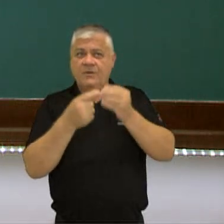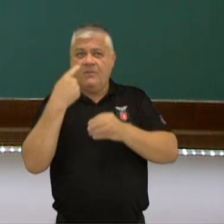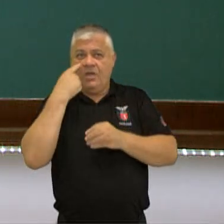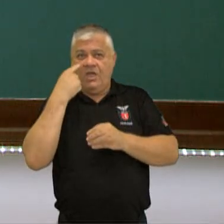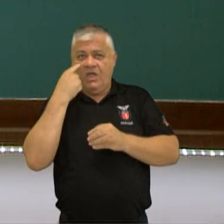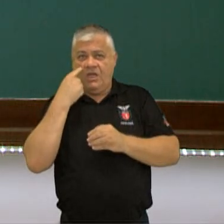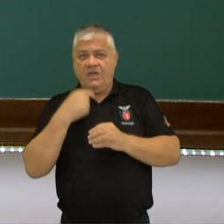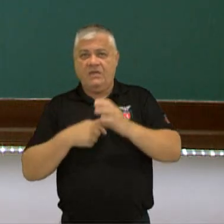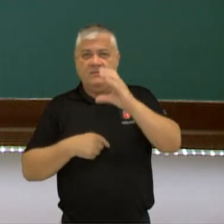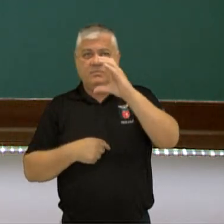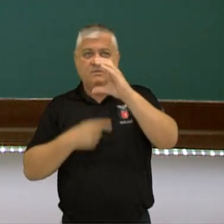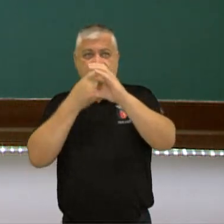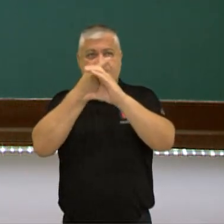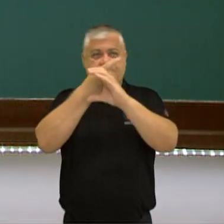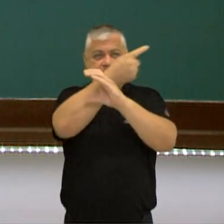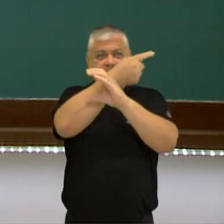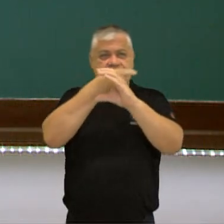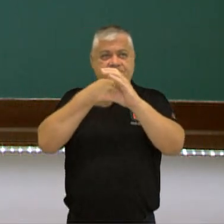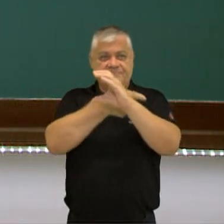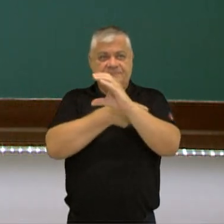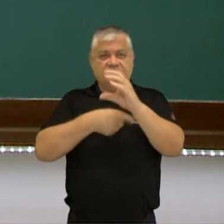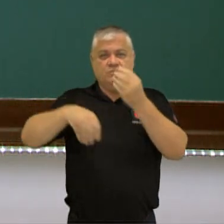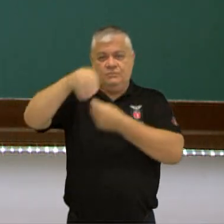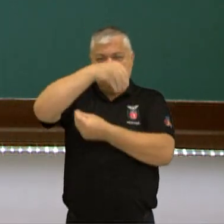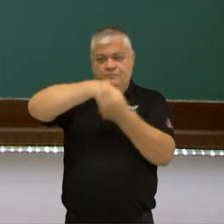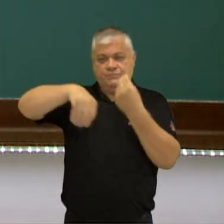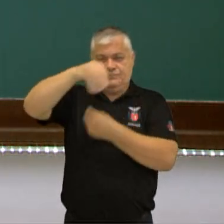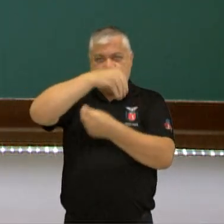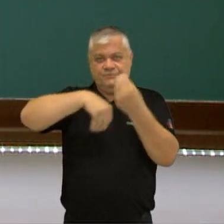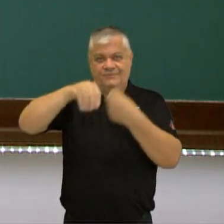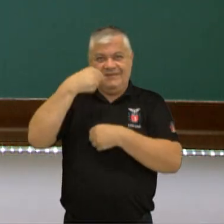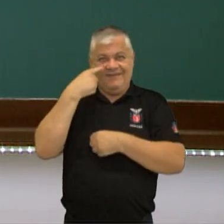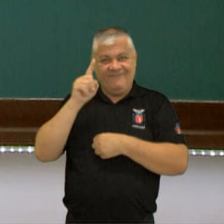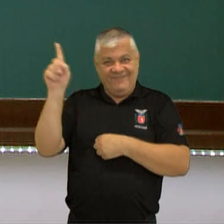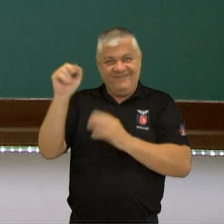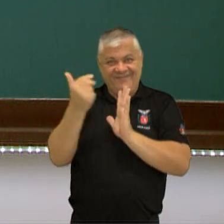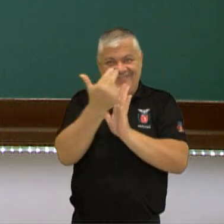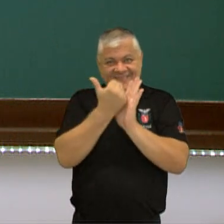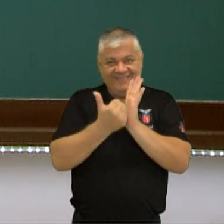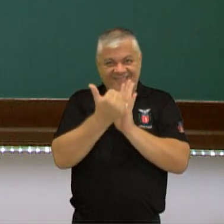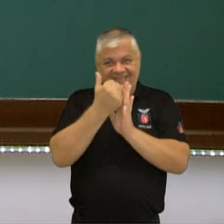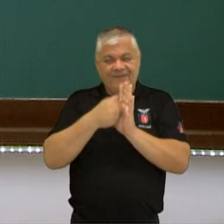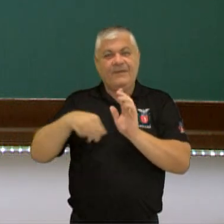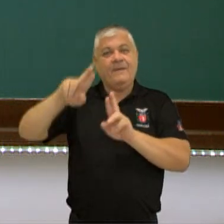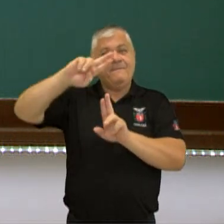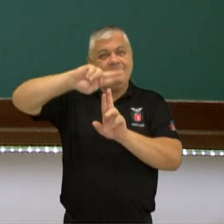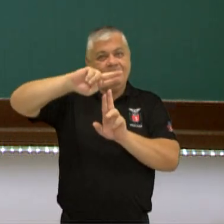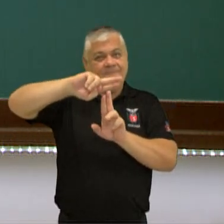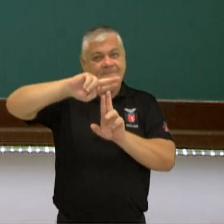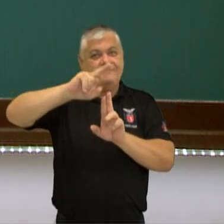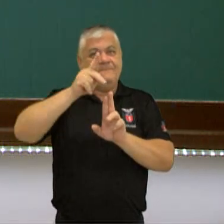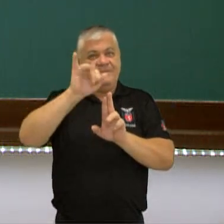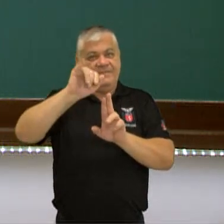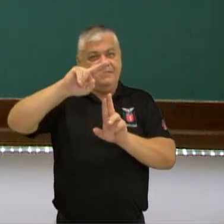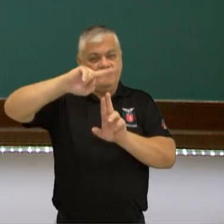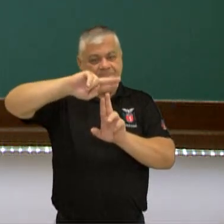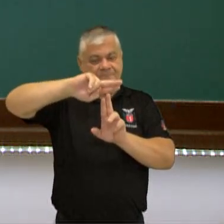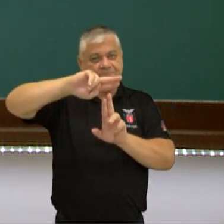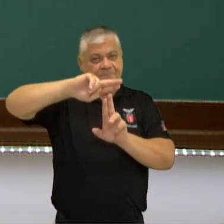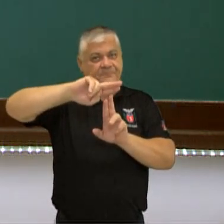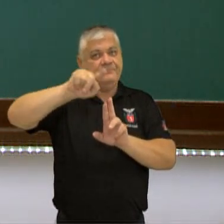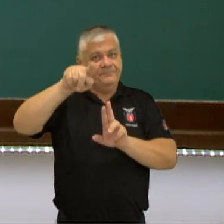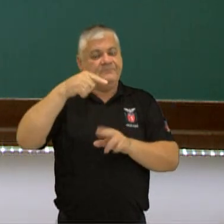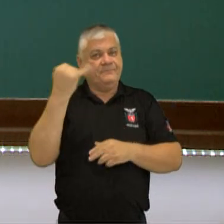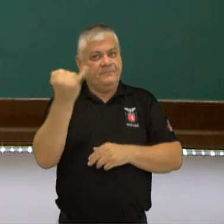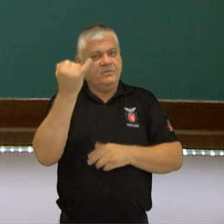Então, eu tenho pelos orbitais p. Então, ele fecha aqui formando uma ligação π. tá? Procure estudar um pouquinho mais sobre